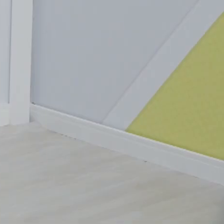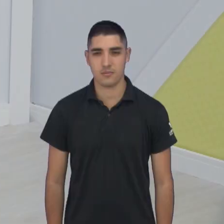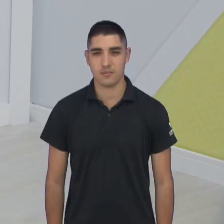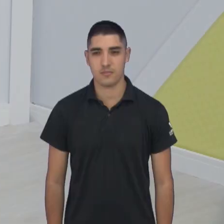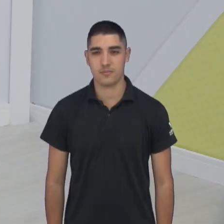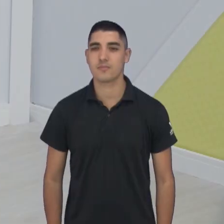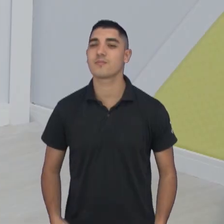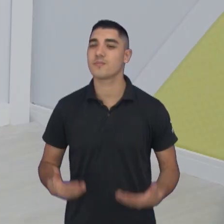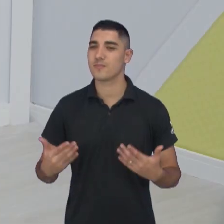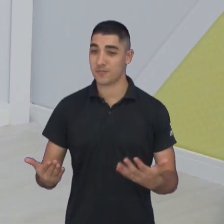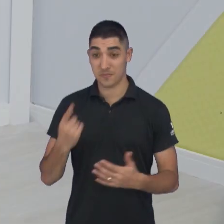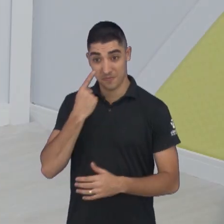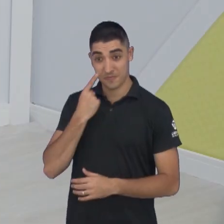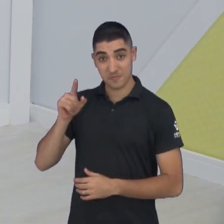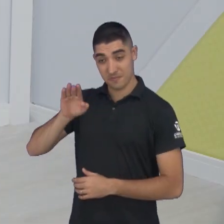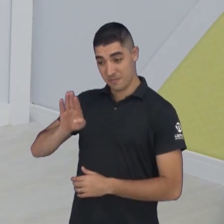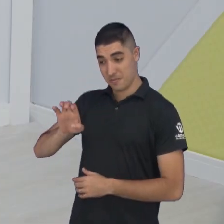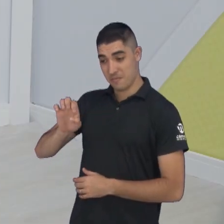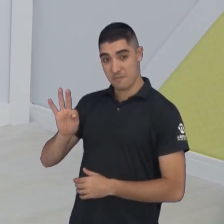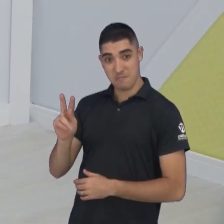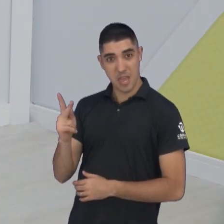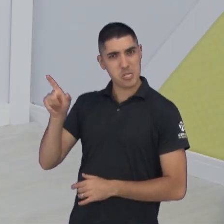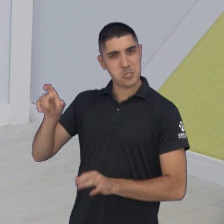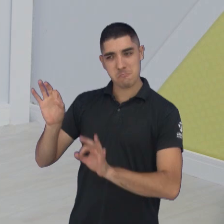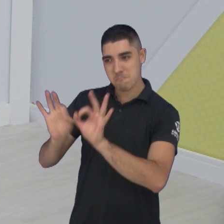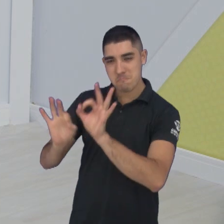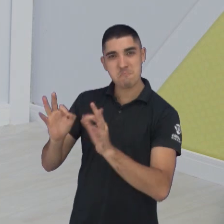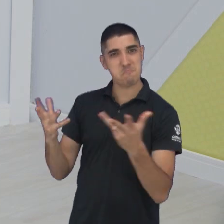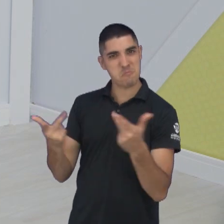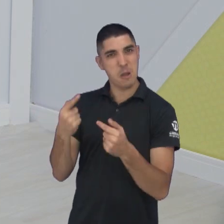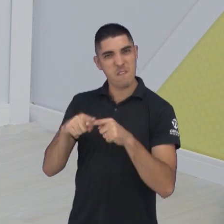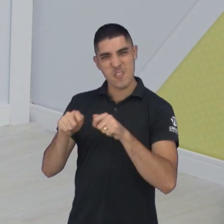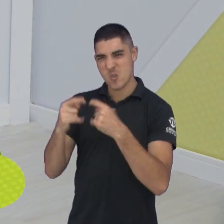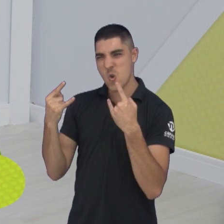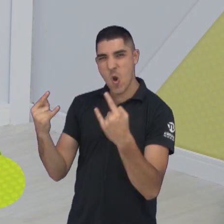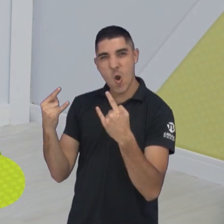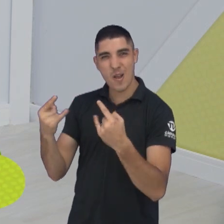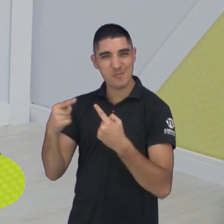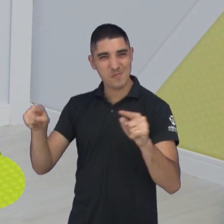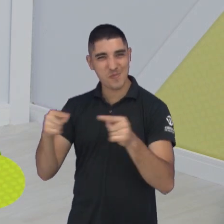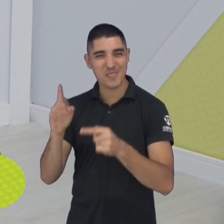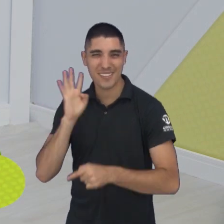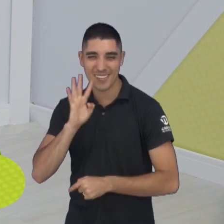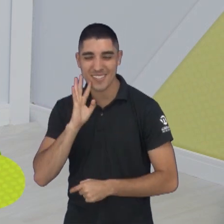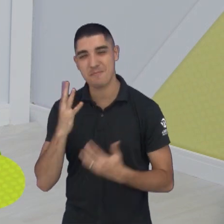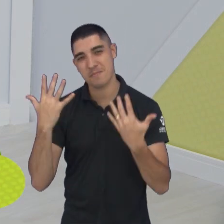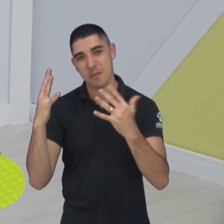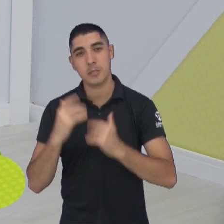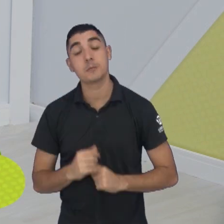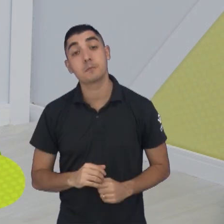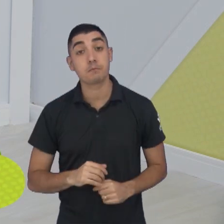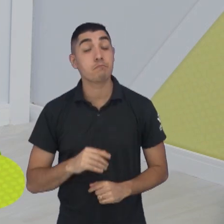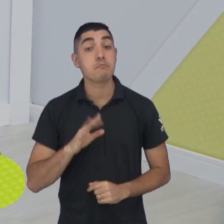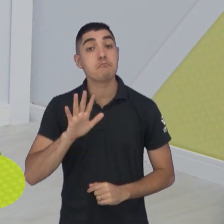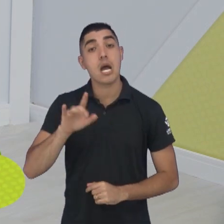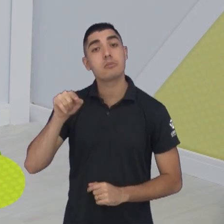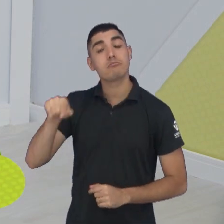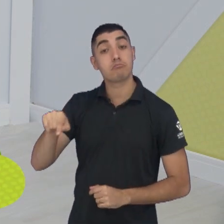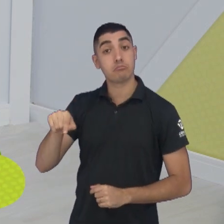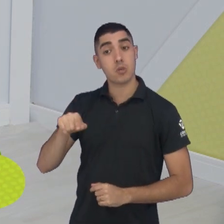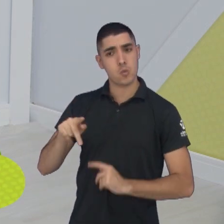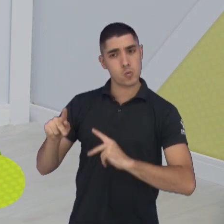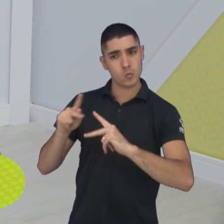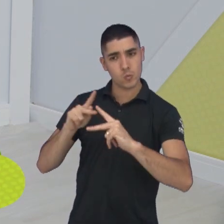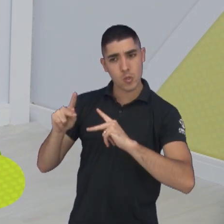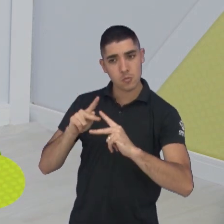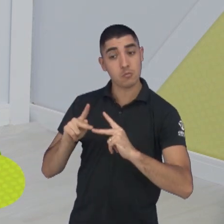Ó, a edição de Beth McDonald. A Beth foi bem agora, meteu um rocão ali no final, ficou bom, hein, Beth? Parabéns. Mas o detalhe é o seguinte, São José foi uma boa partida,